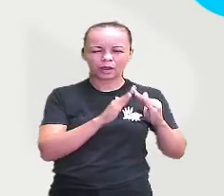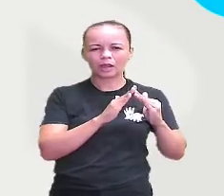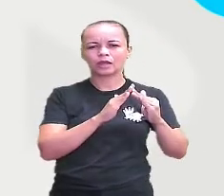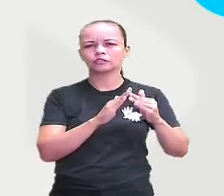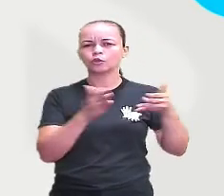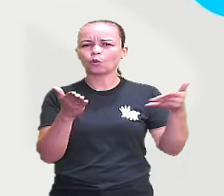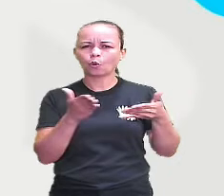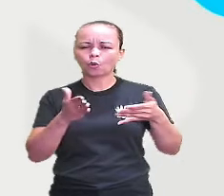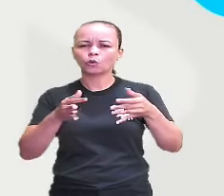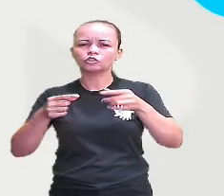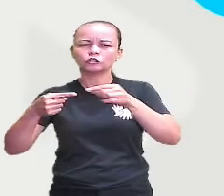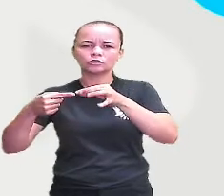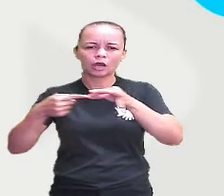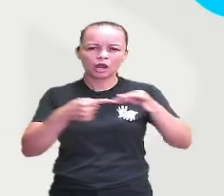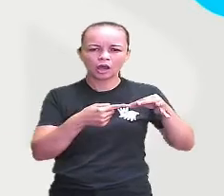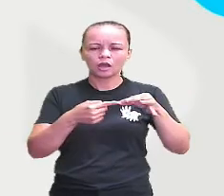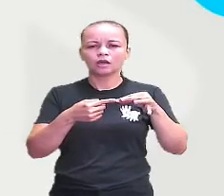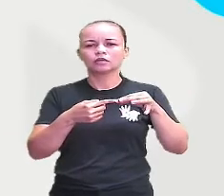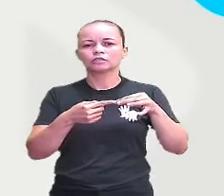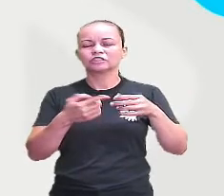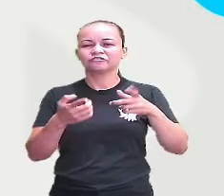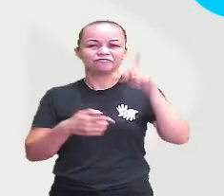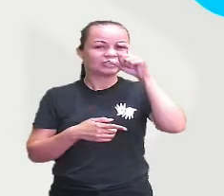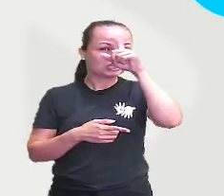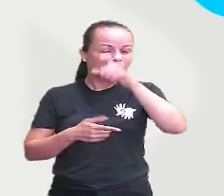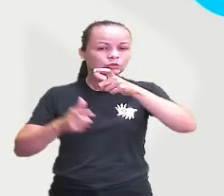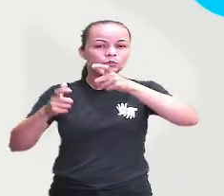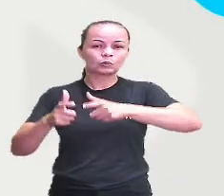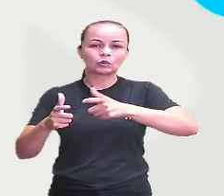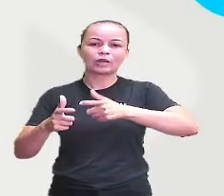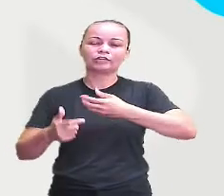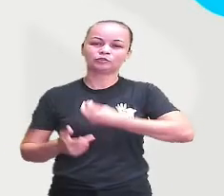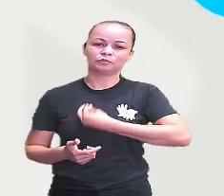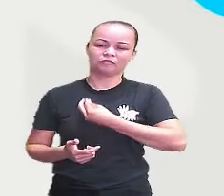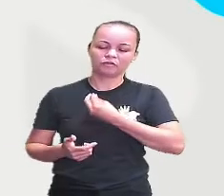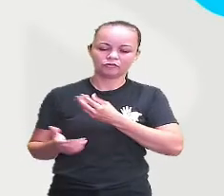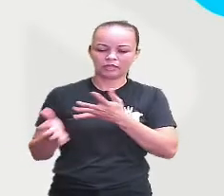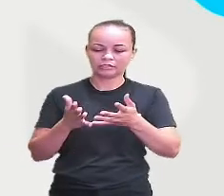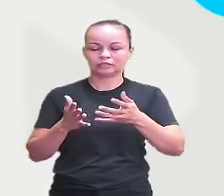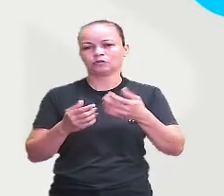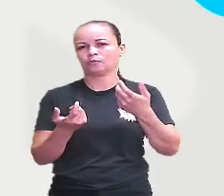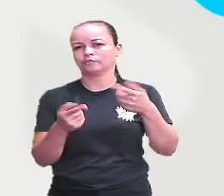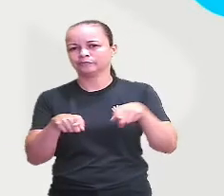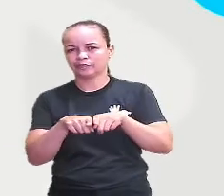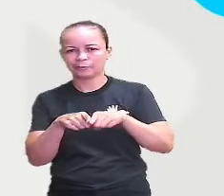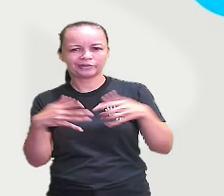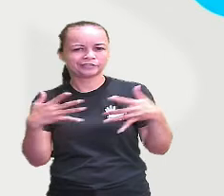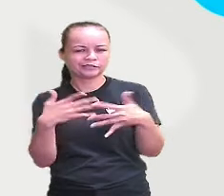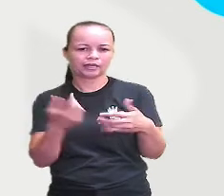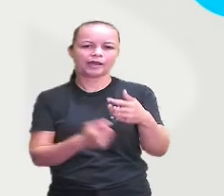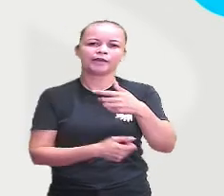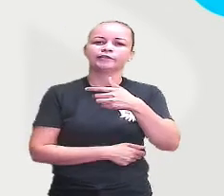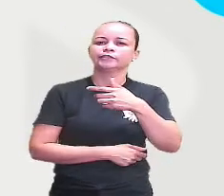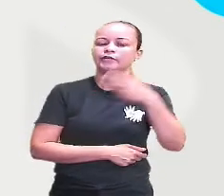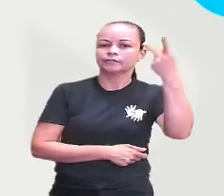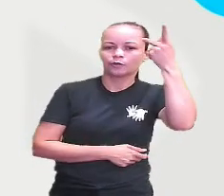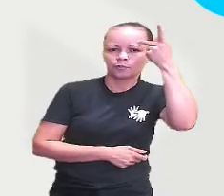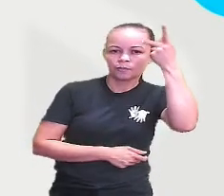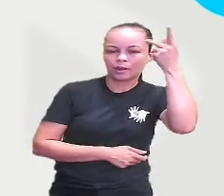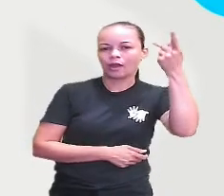de difíceis condições de vida também se formaram em São Paulo, Belo Horizonte,